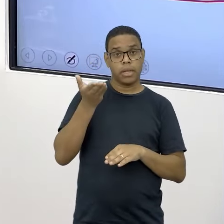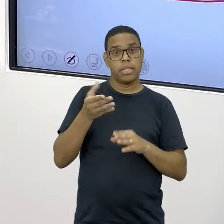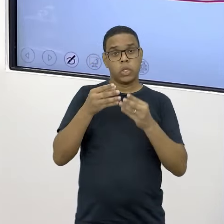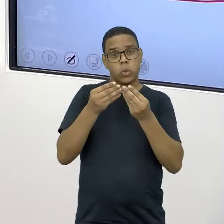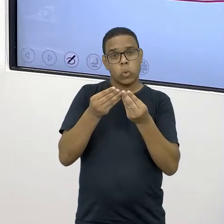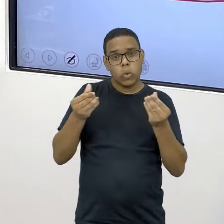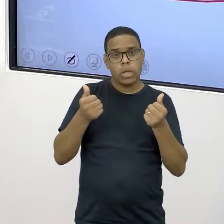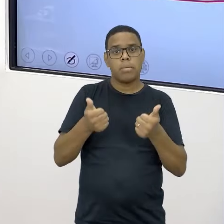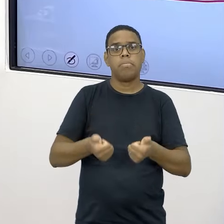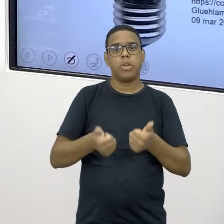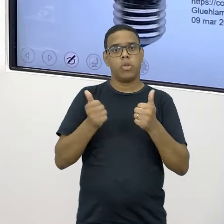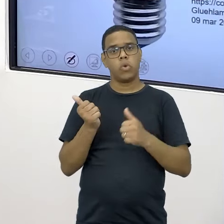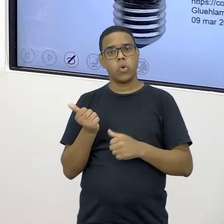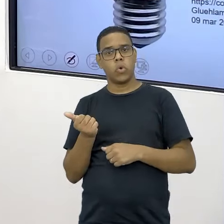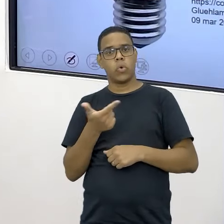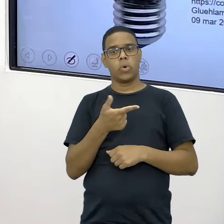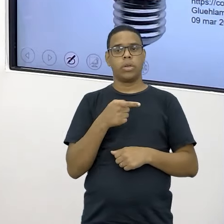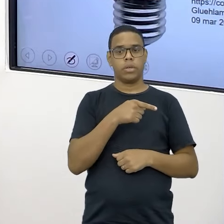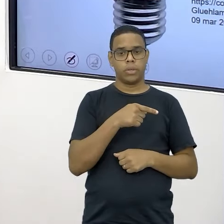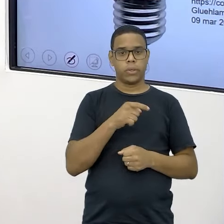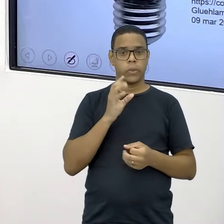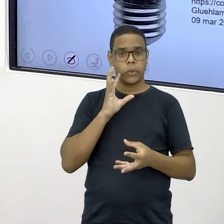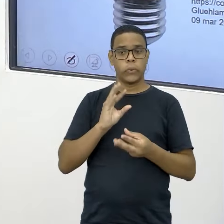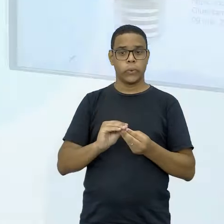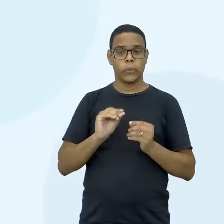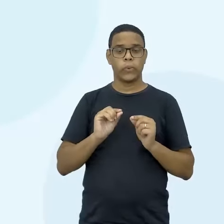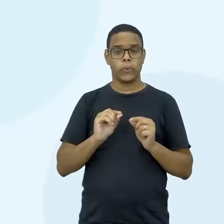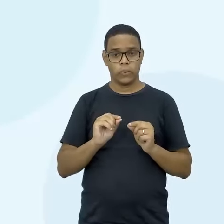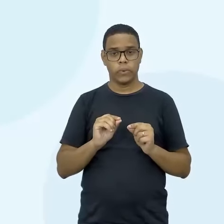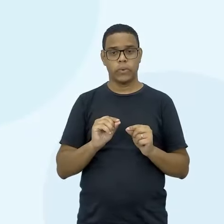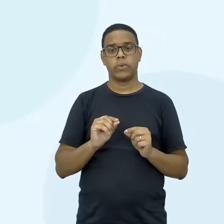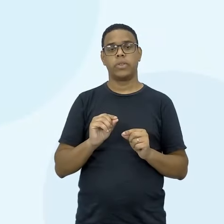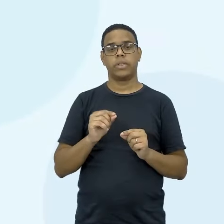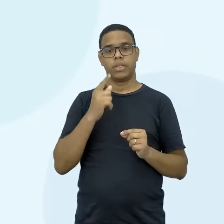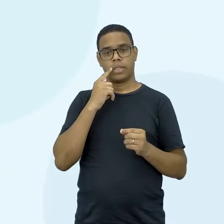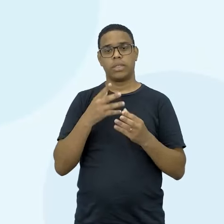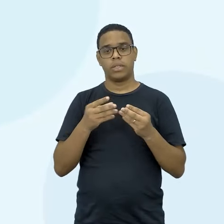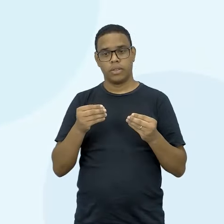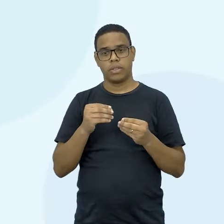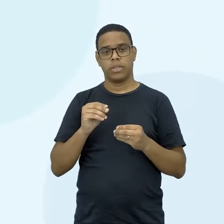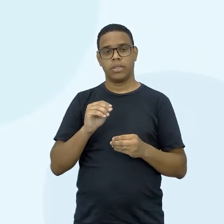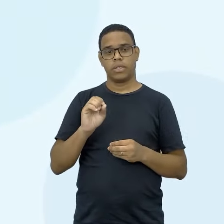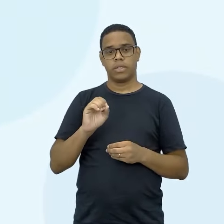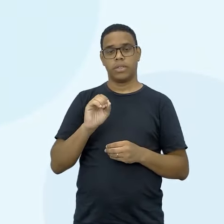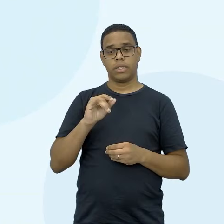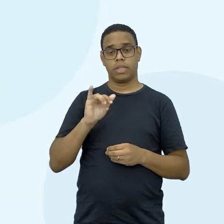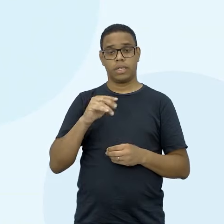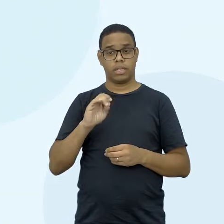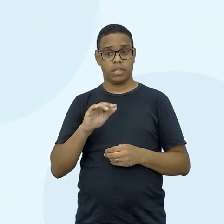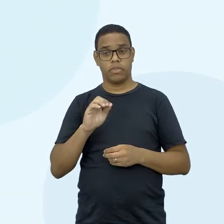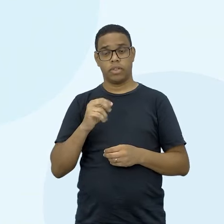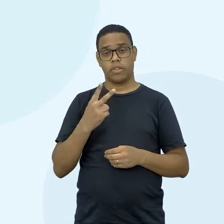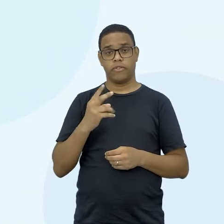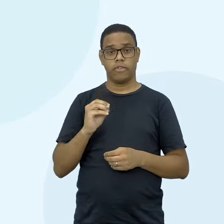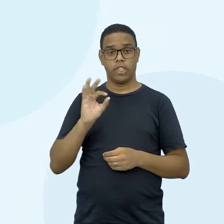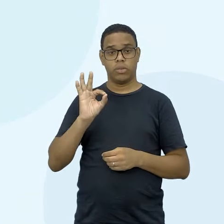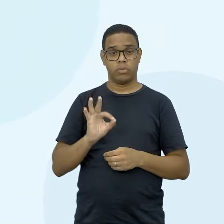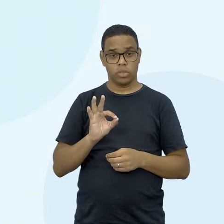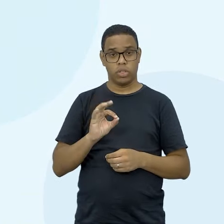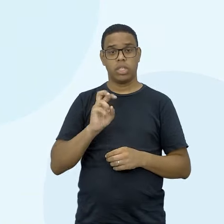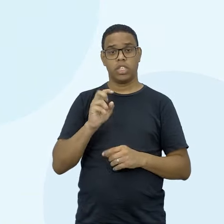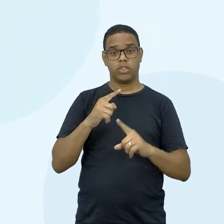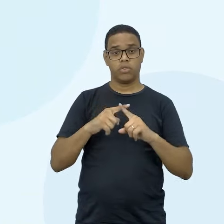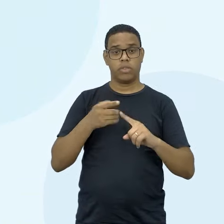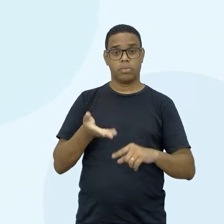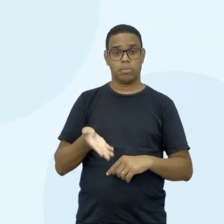eficiente. Olha lá. Conclusão, então, ou seja, a relação de eficiência de uma lâmpada incandescente e uma lâmpada fluorescente é de 20% ou 5 vezes